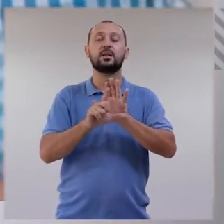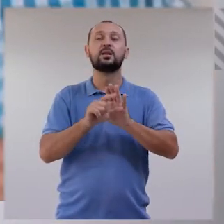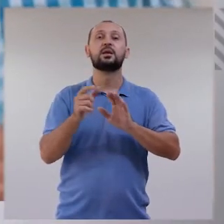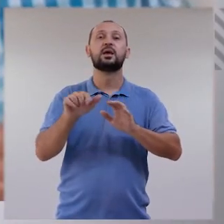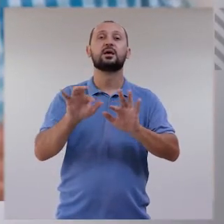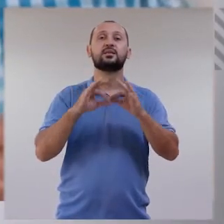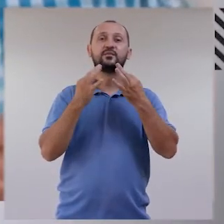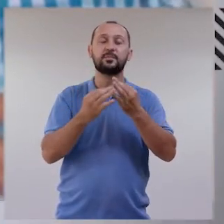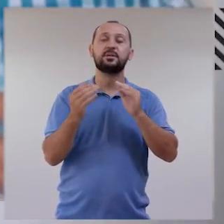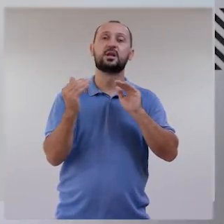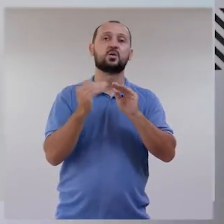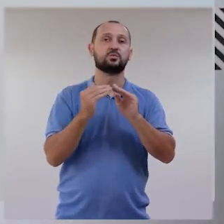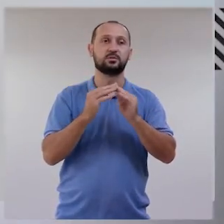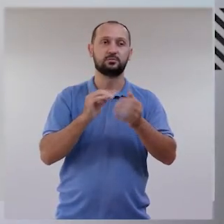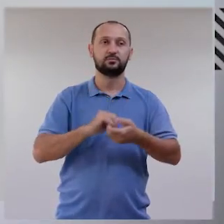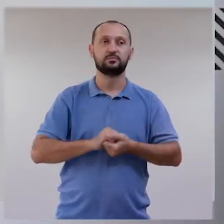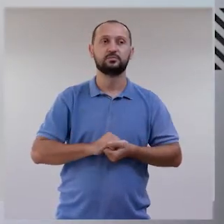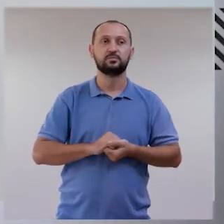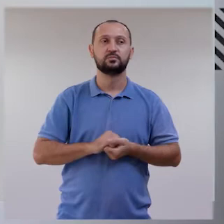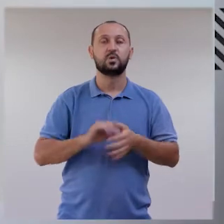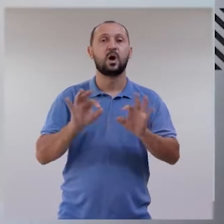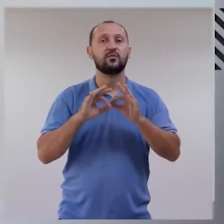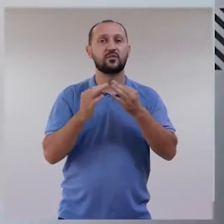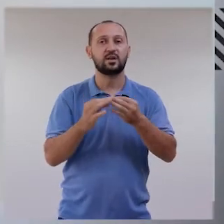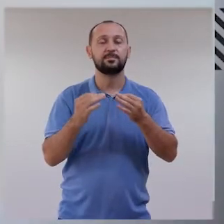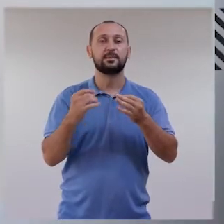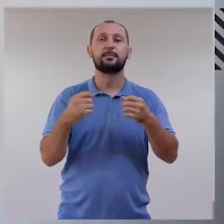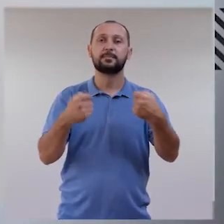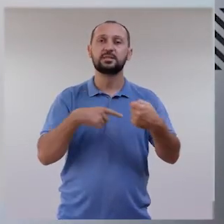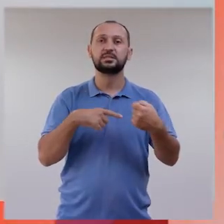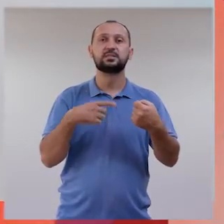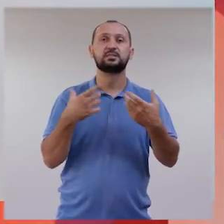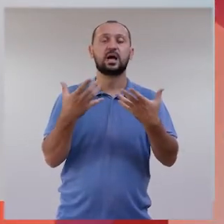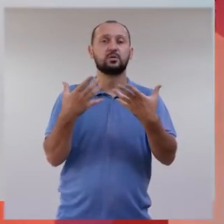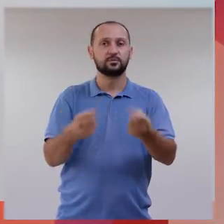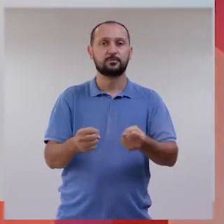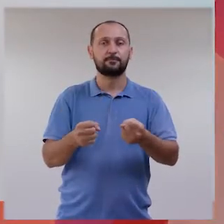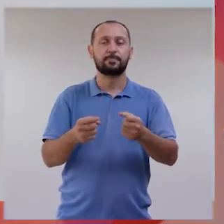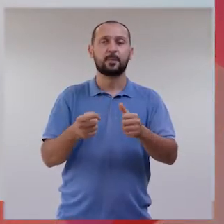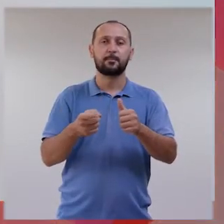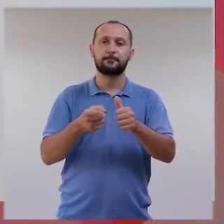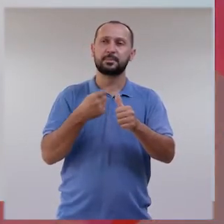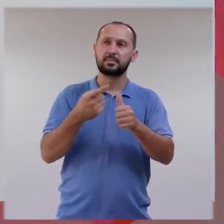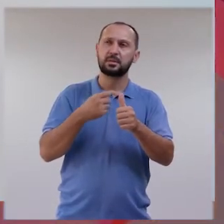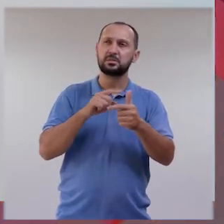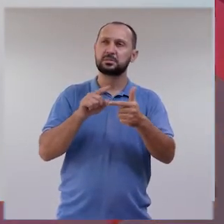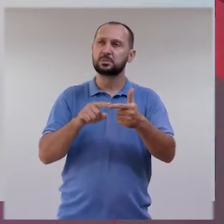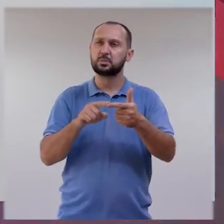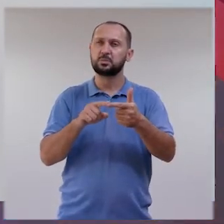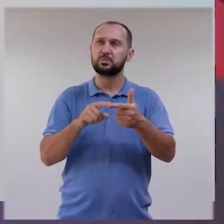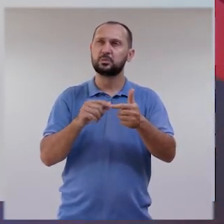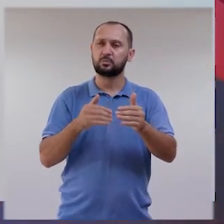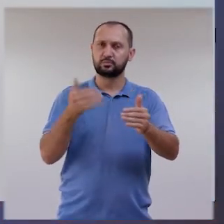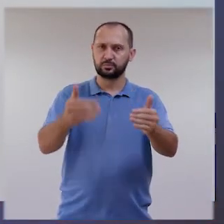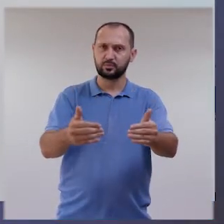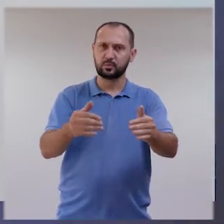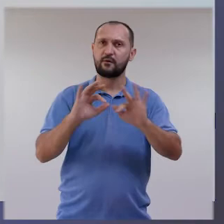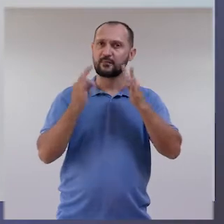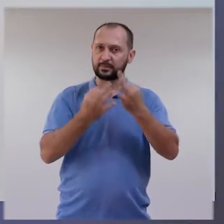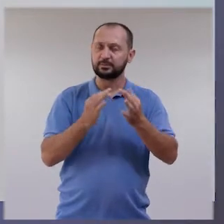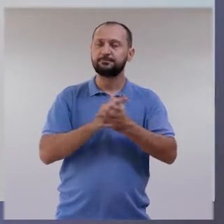lei do consentimento familiar. Então, a família tem que autorizar, parente até primeiro grau, né, até segundo